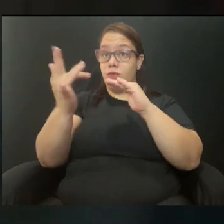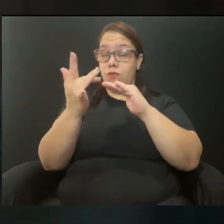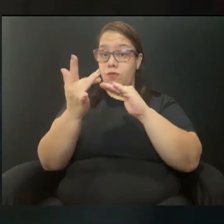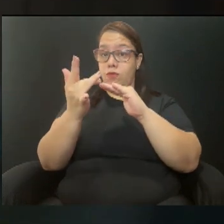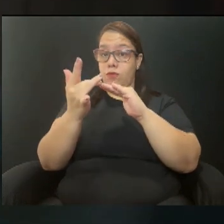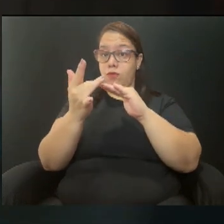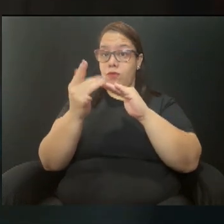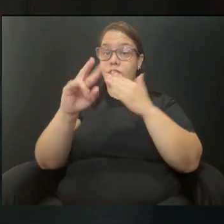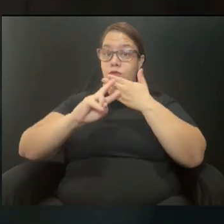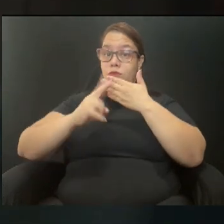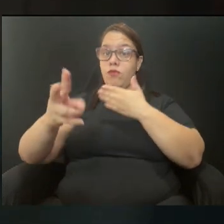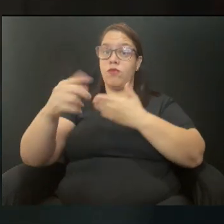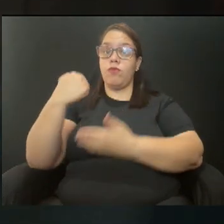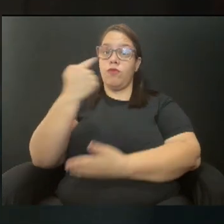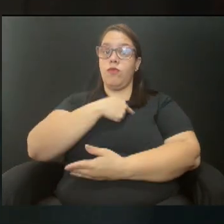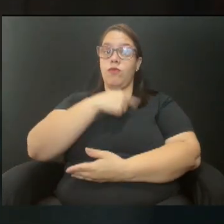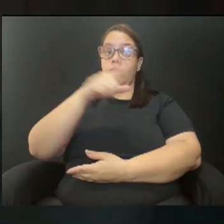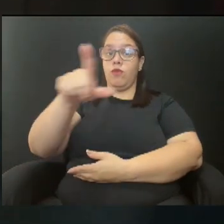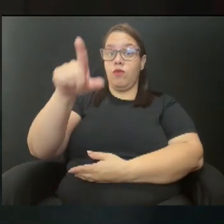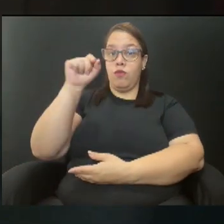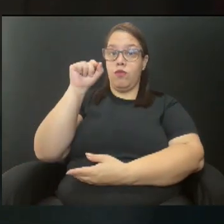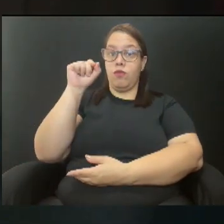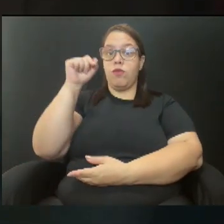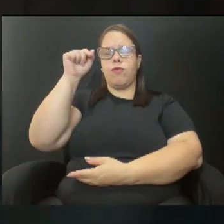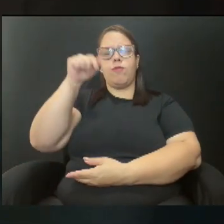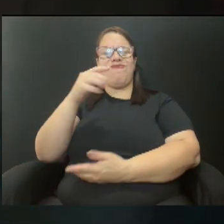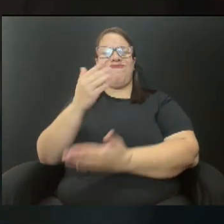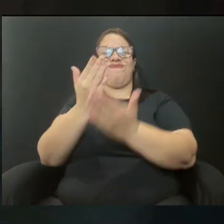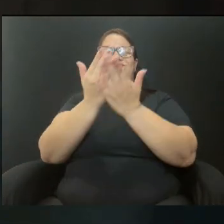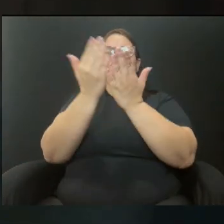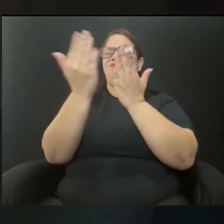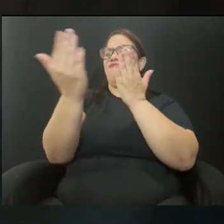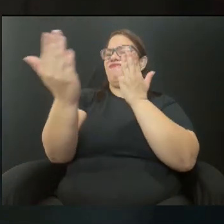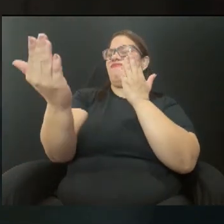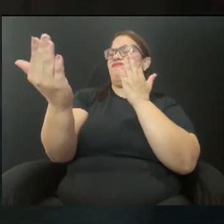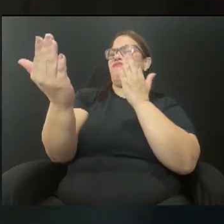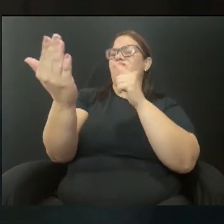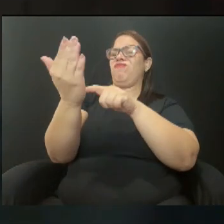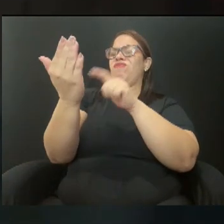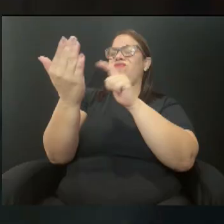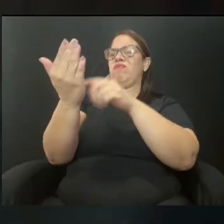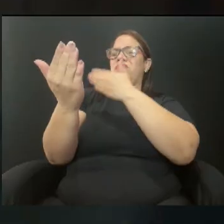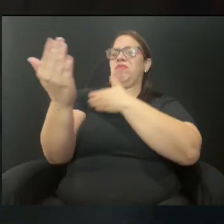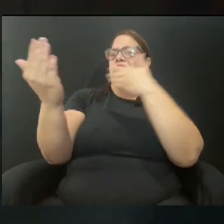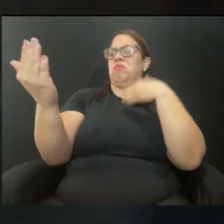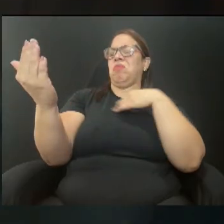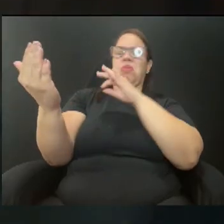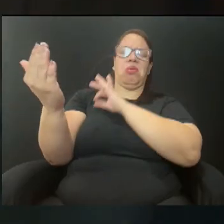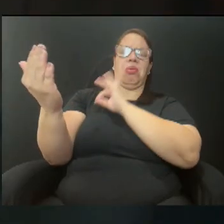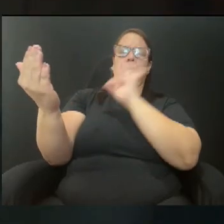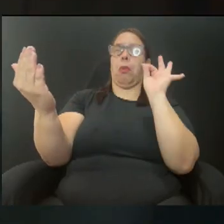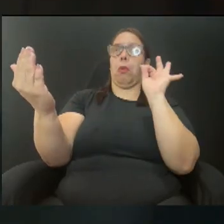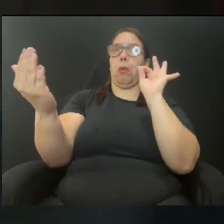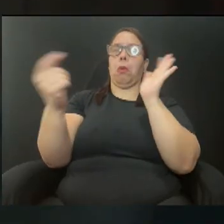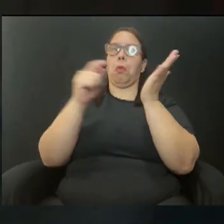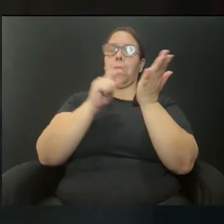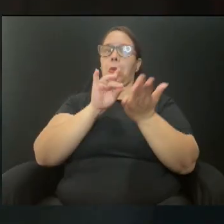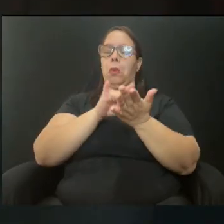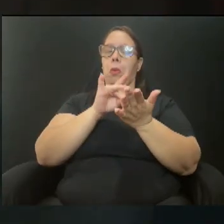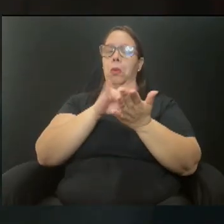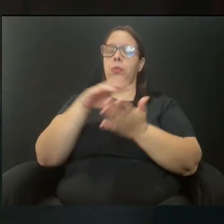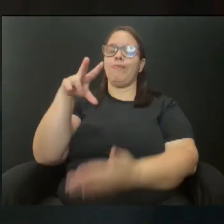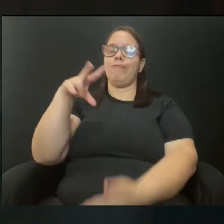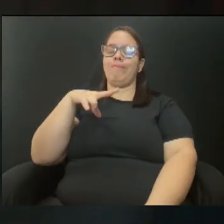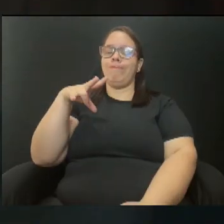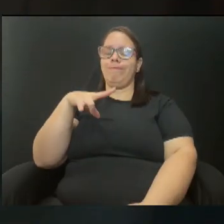nossas escolhas. Essa discrepância entre a imagem pública impecável e a realidade privada muitas vezes é